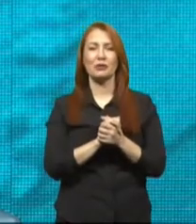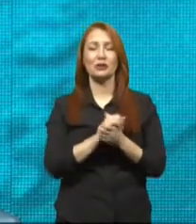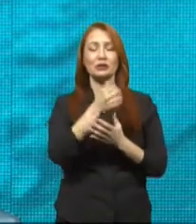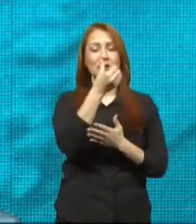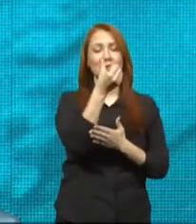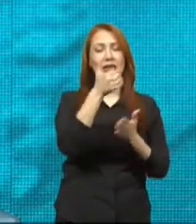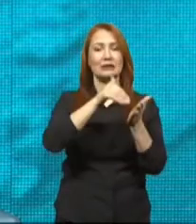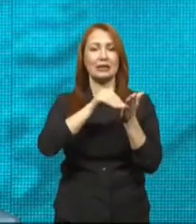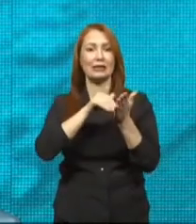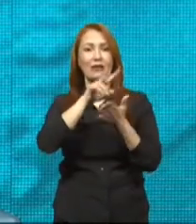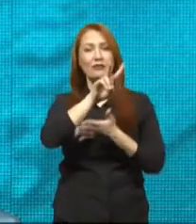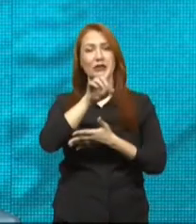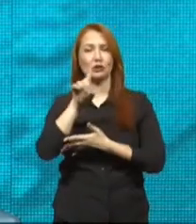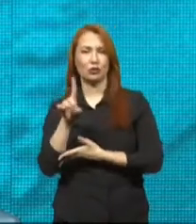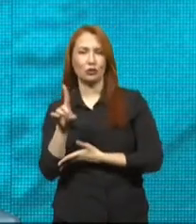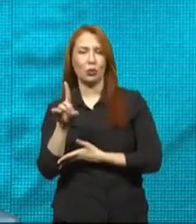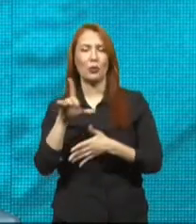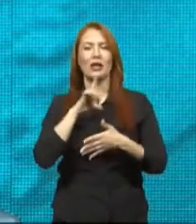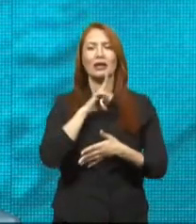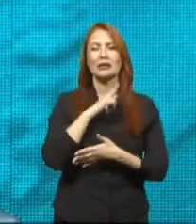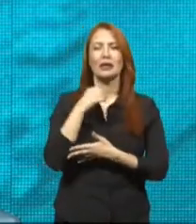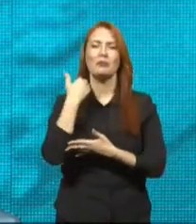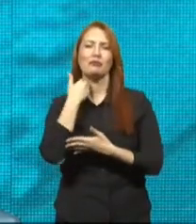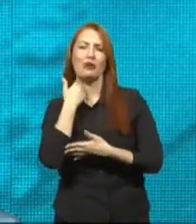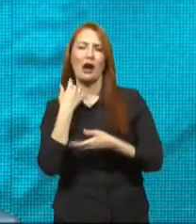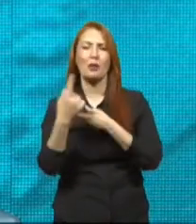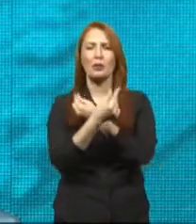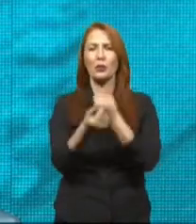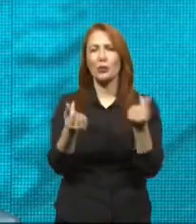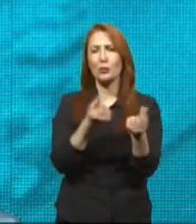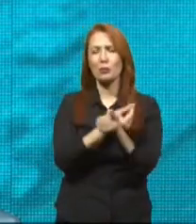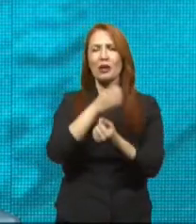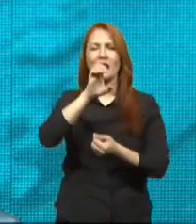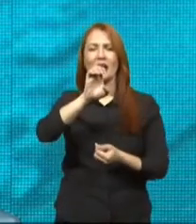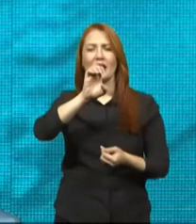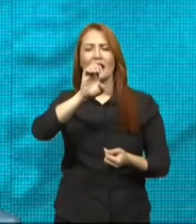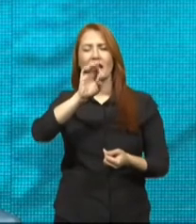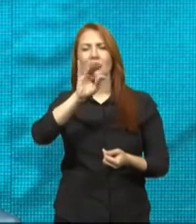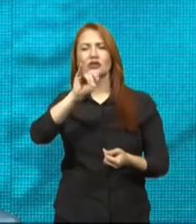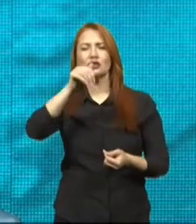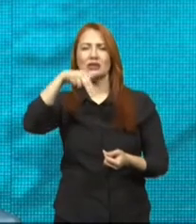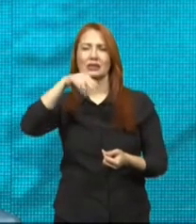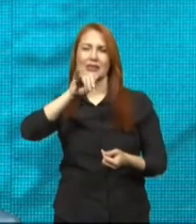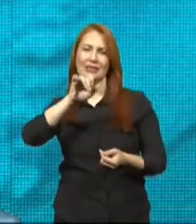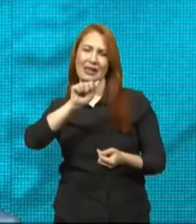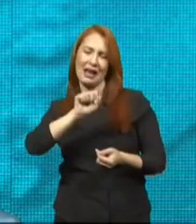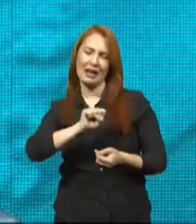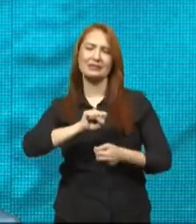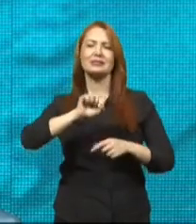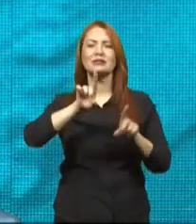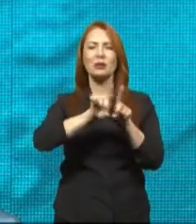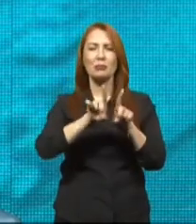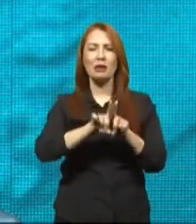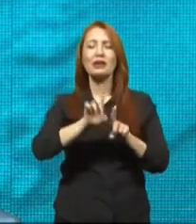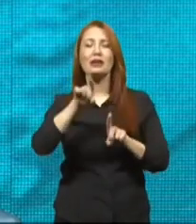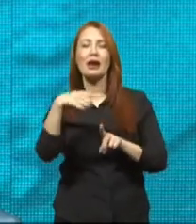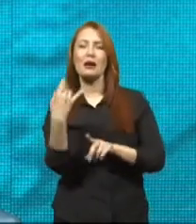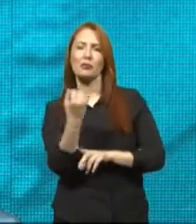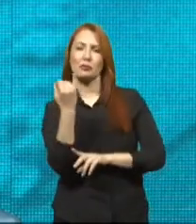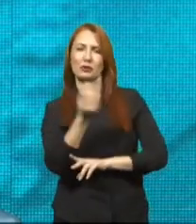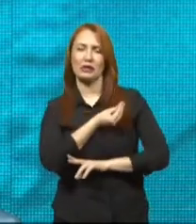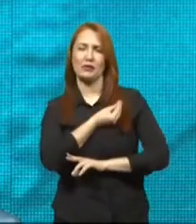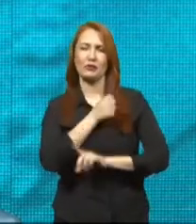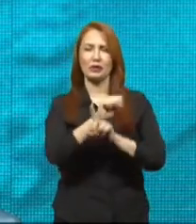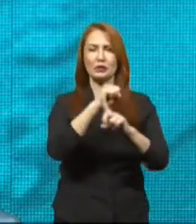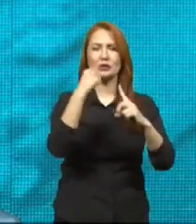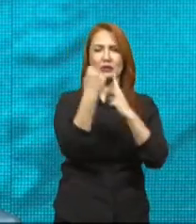21, com papo sobre economia circular, papo sobre etnias, que também é uma parte muito importante, né, da nossa vida em sociedade hoje em dia nas